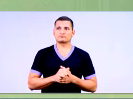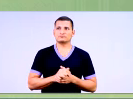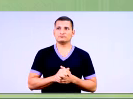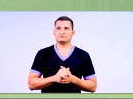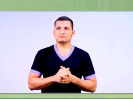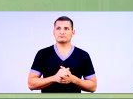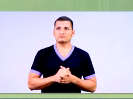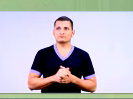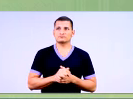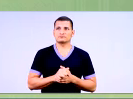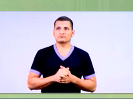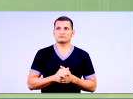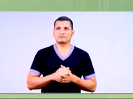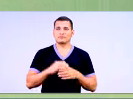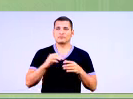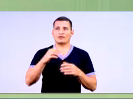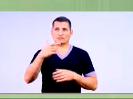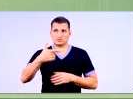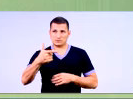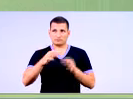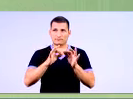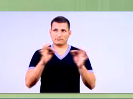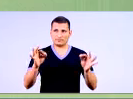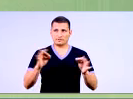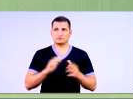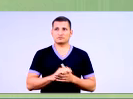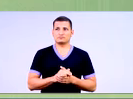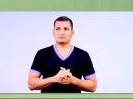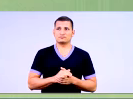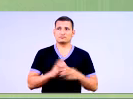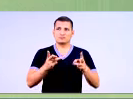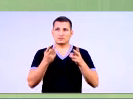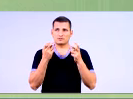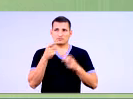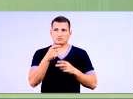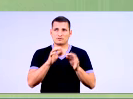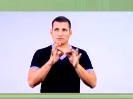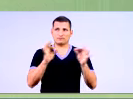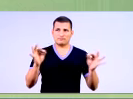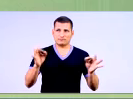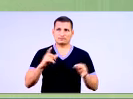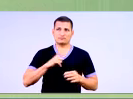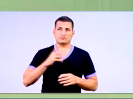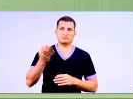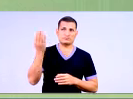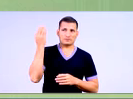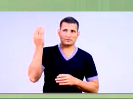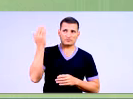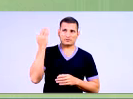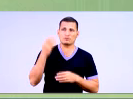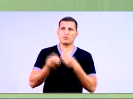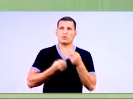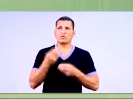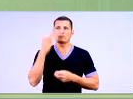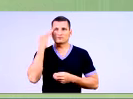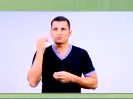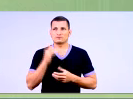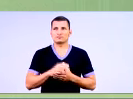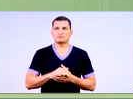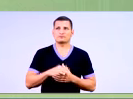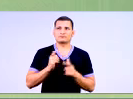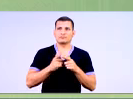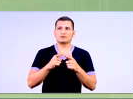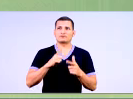frase. They studied a lot. Percebam que essa frase está no passado. Como é que eu sei? É de